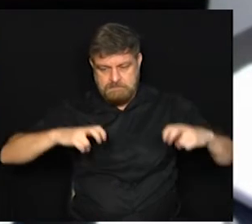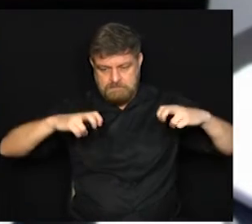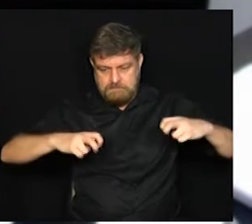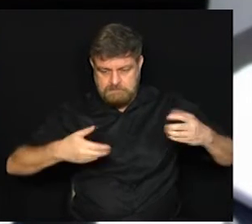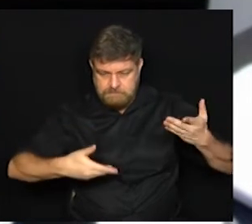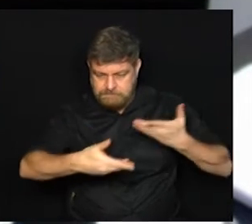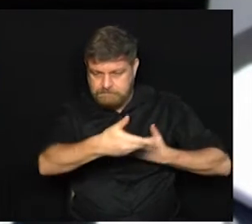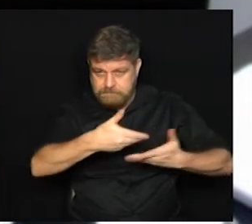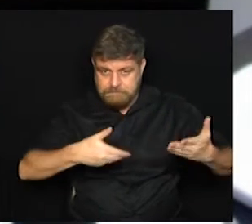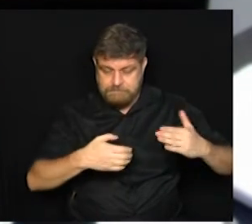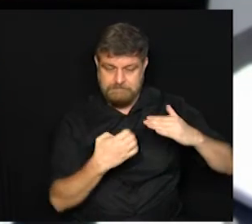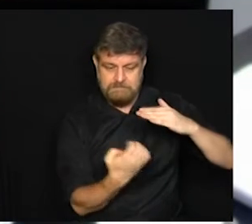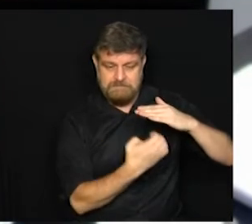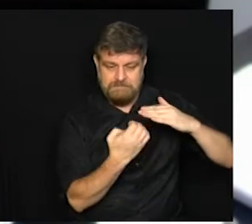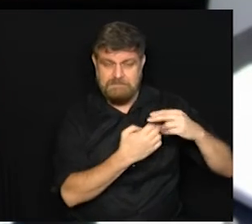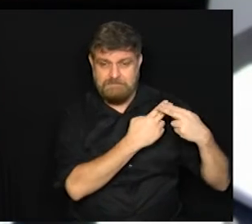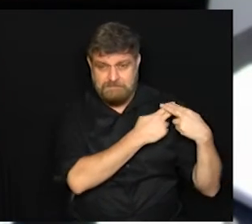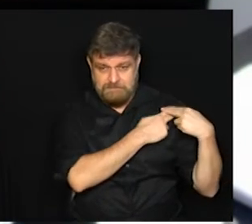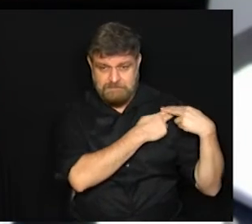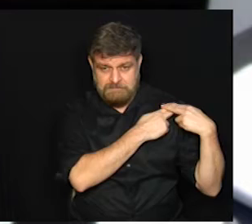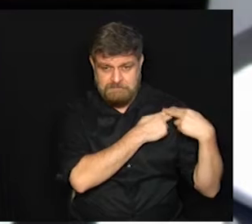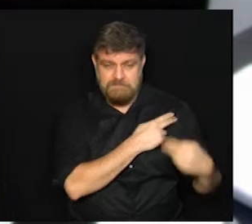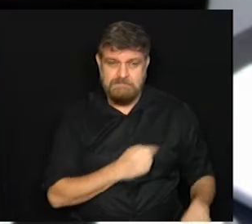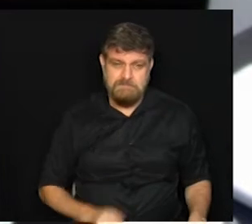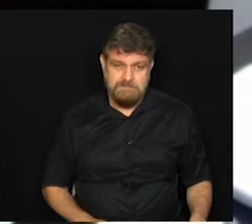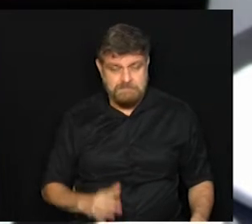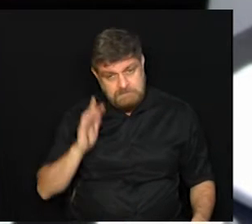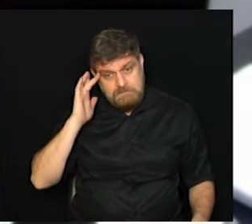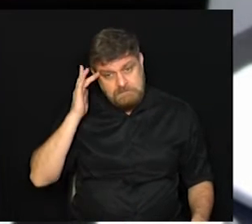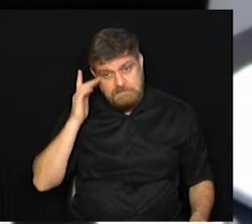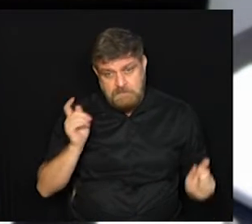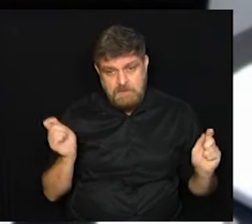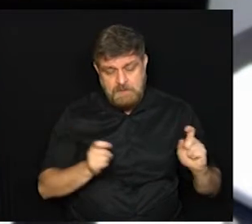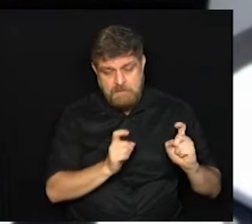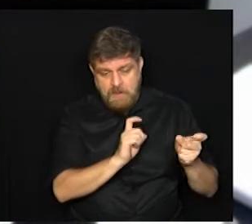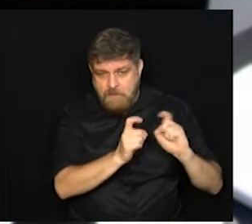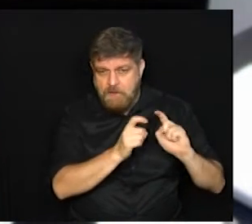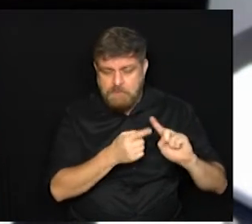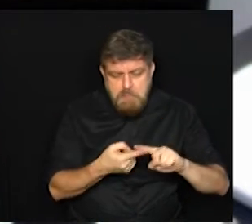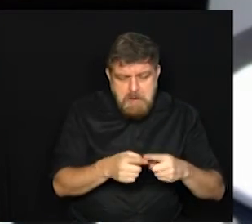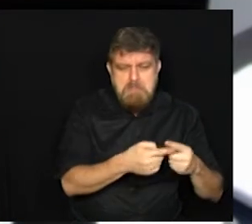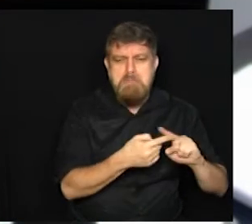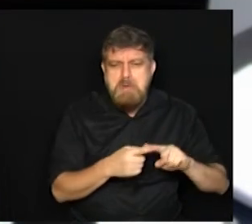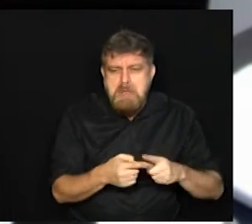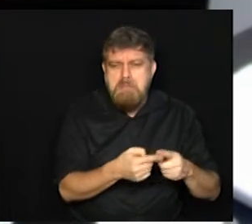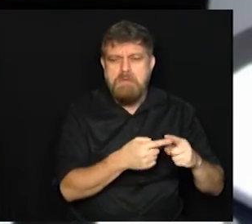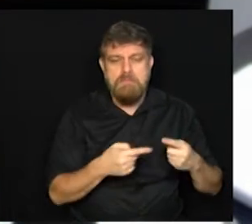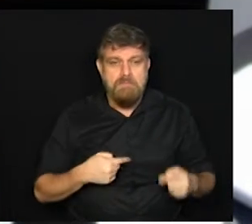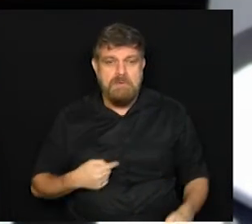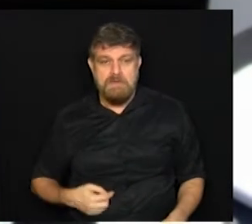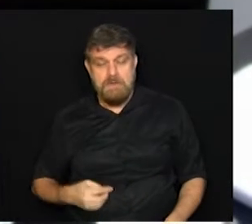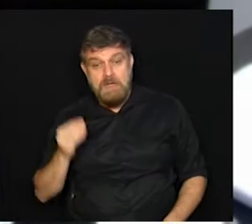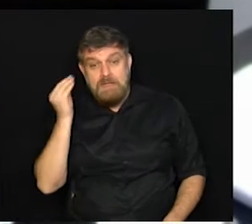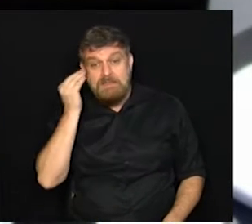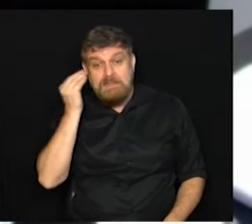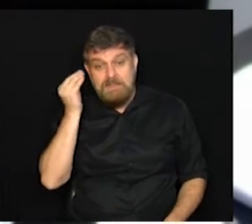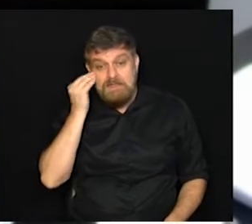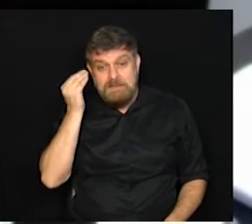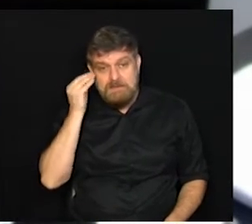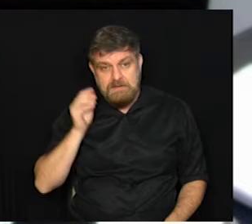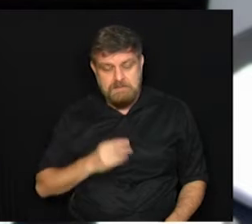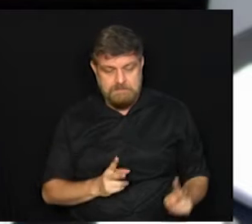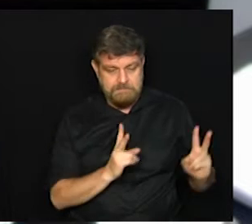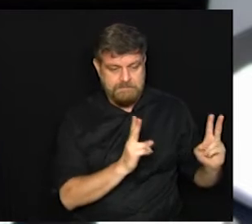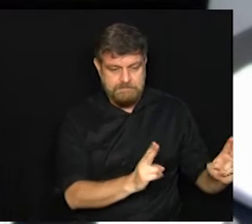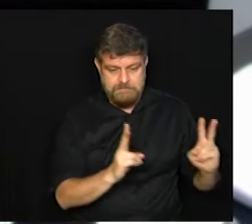SPU e talvez aí fazer uma reunião inicial para tentar viabilizar nos